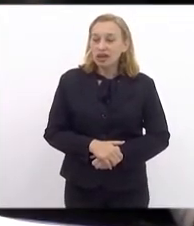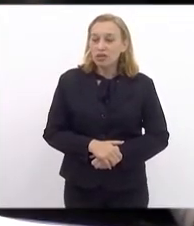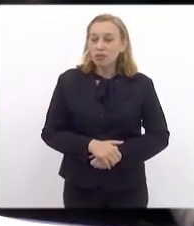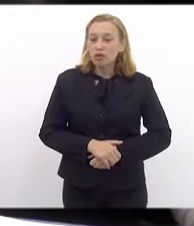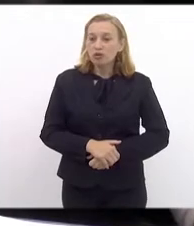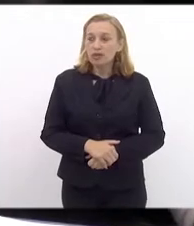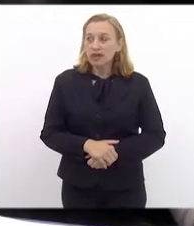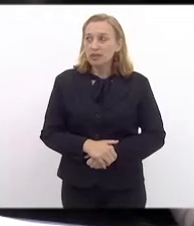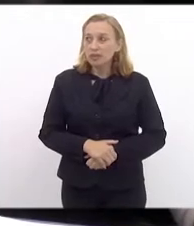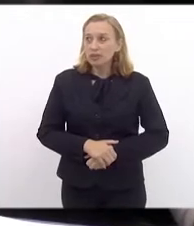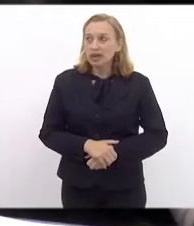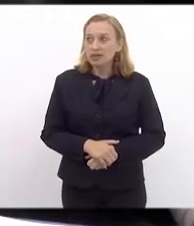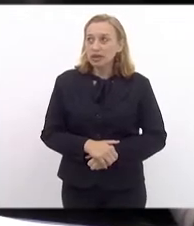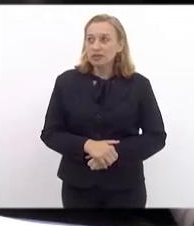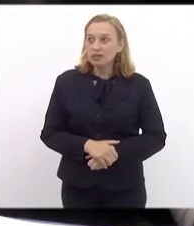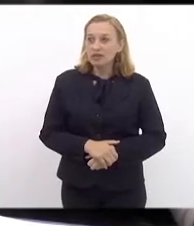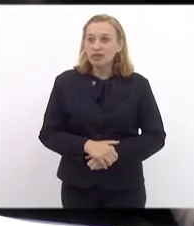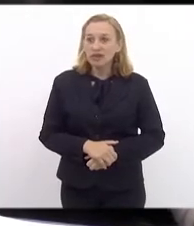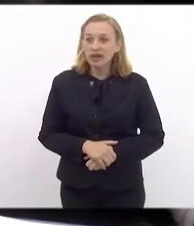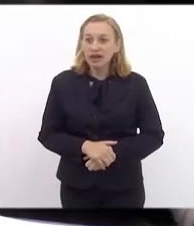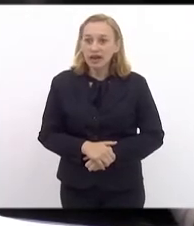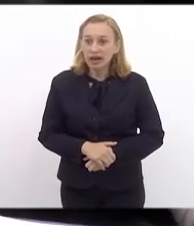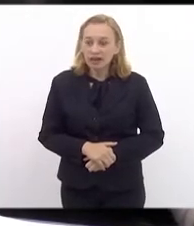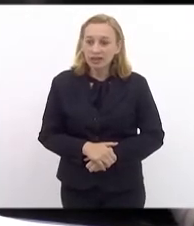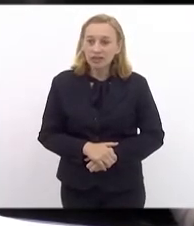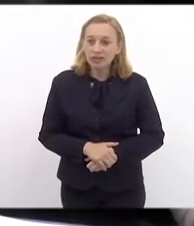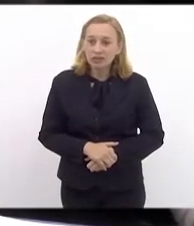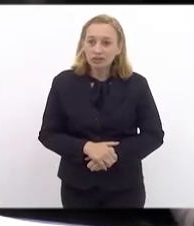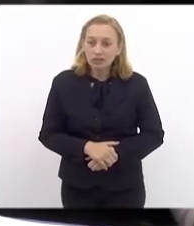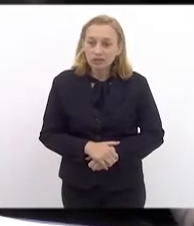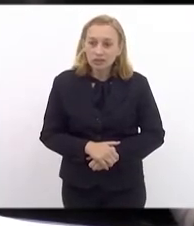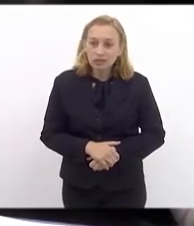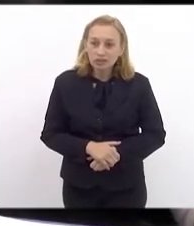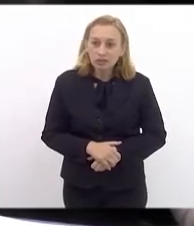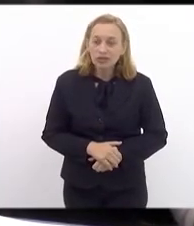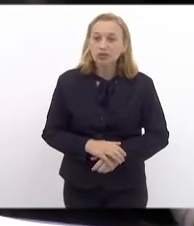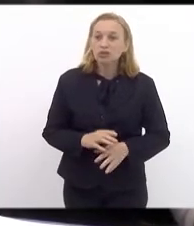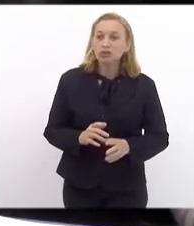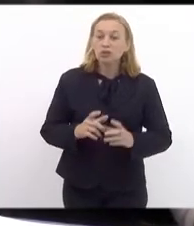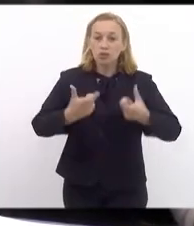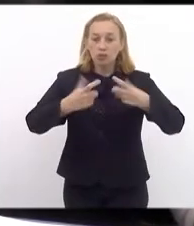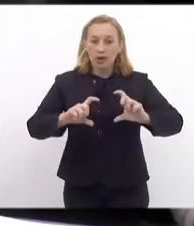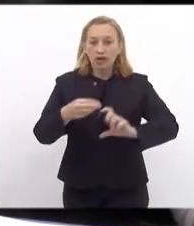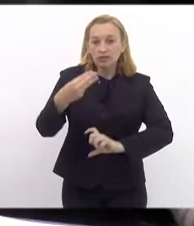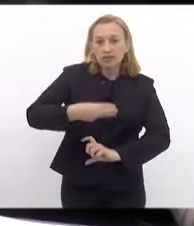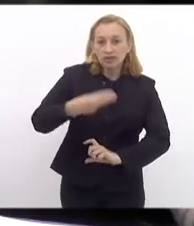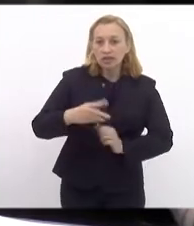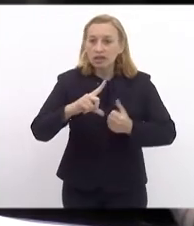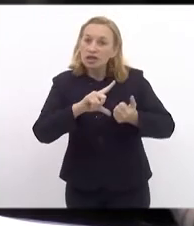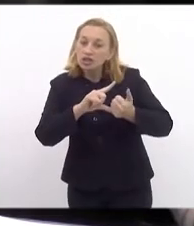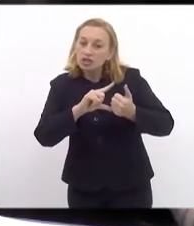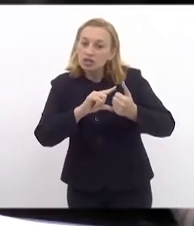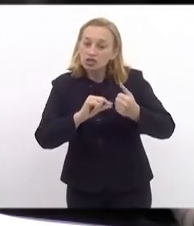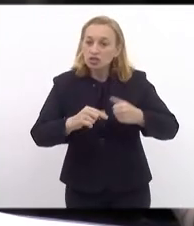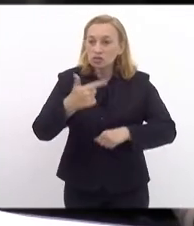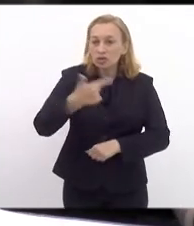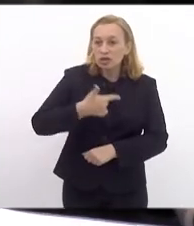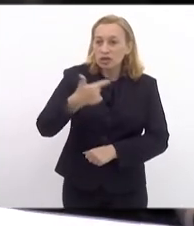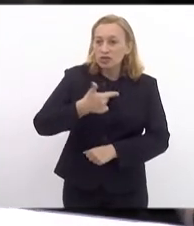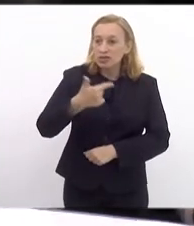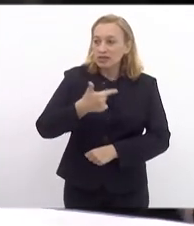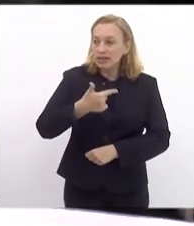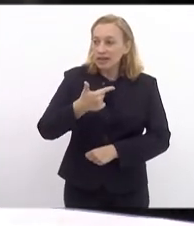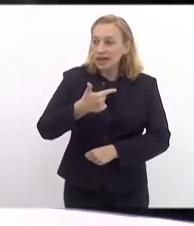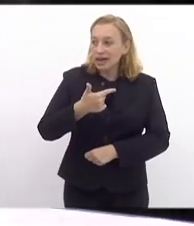senhor me permite é a minha sugestão nesse caso seria tirar esse parágrafo 3º artigo segundo porque o parágrafo 3º artigo 2º que lhe faculta a aplicação